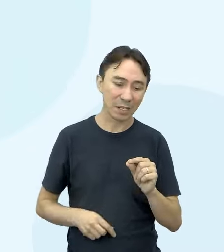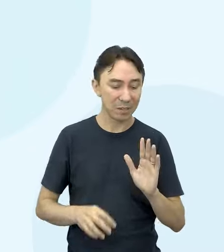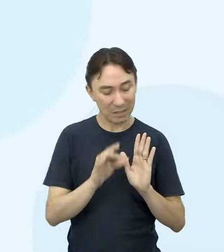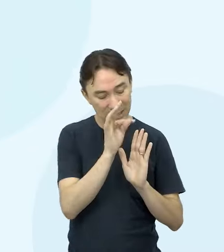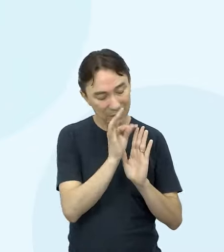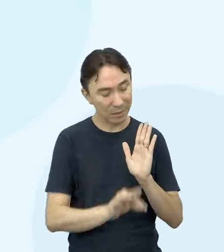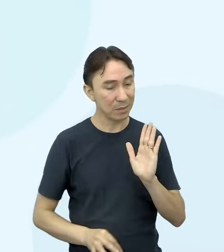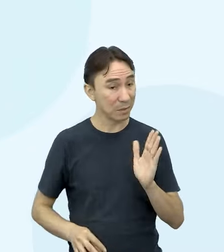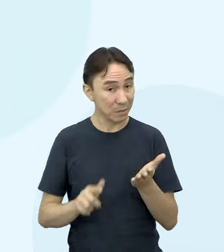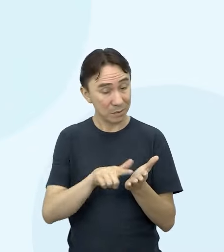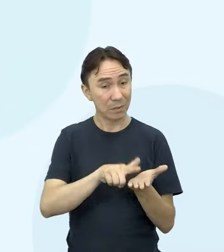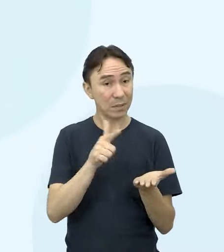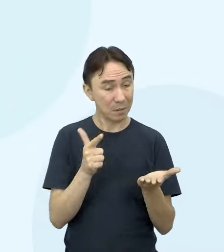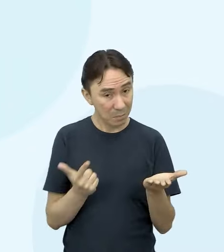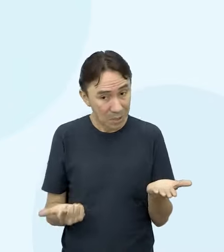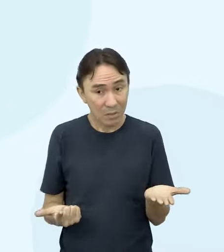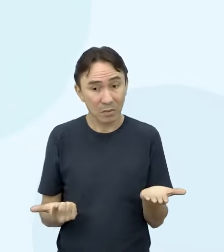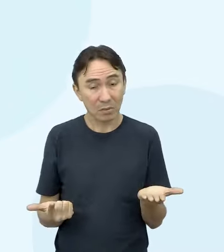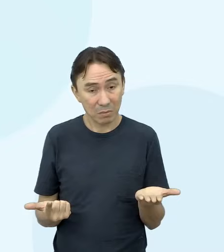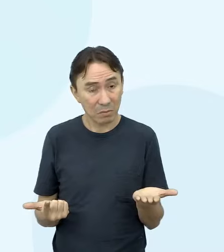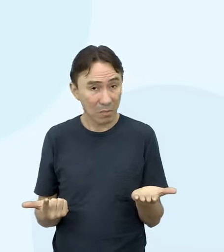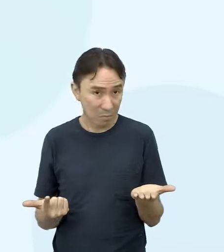Então acho que